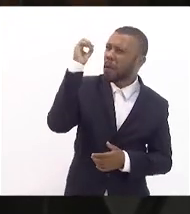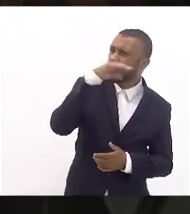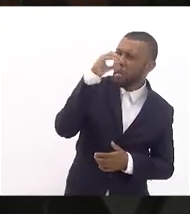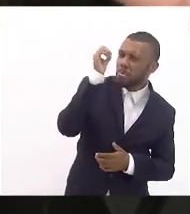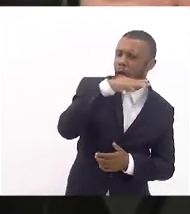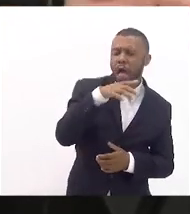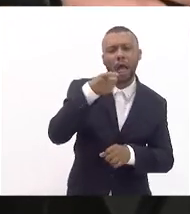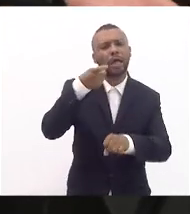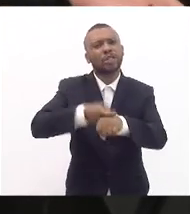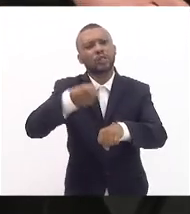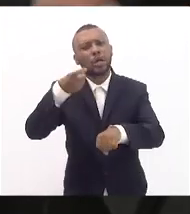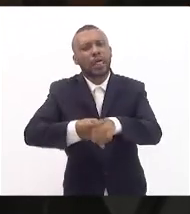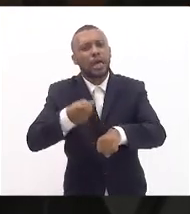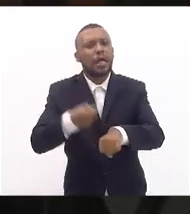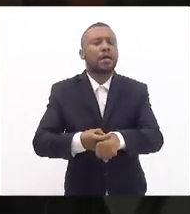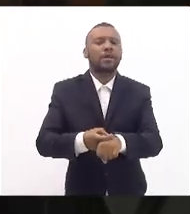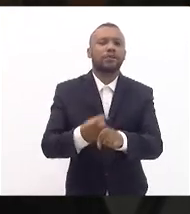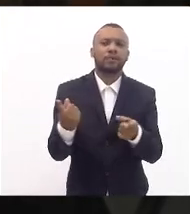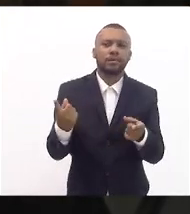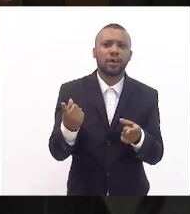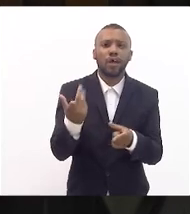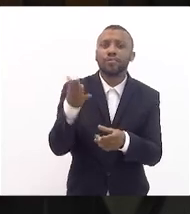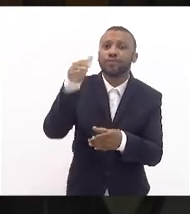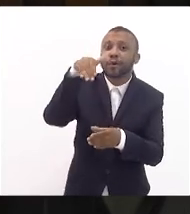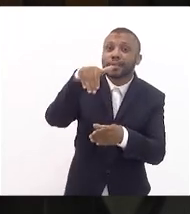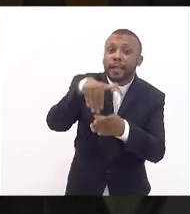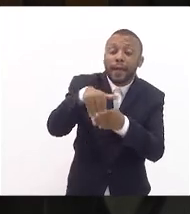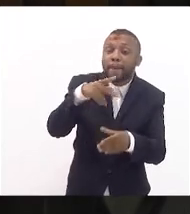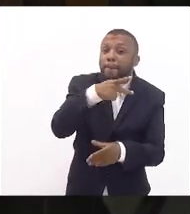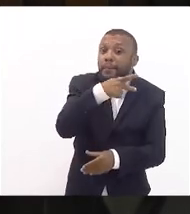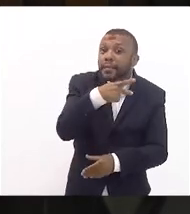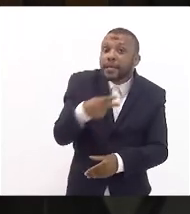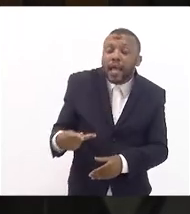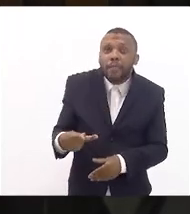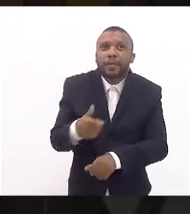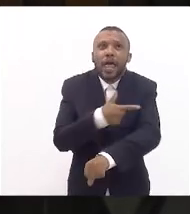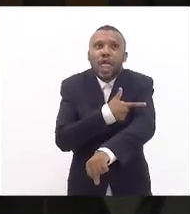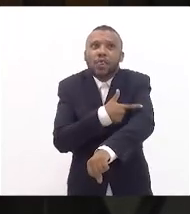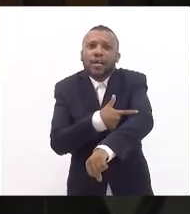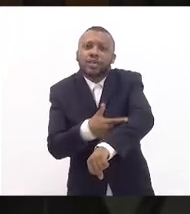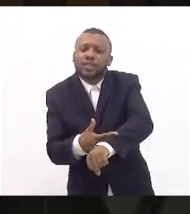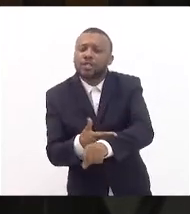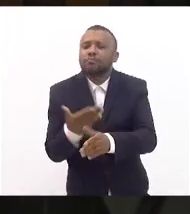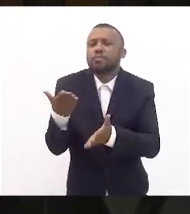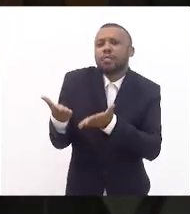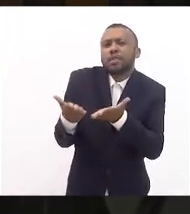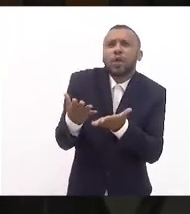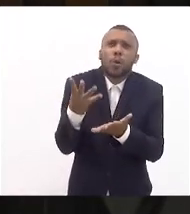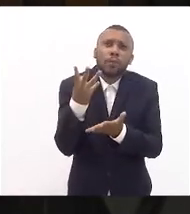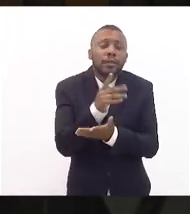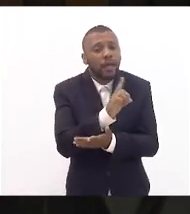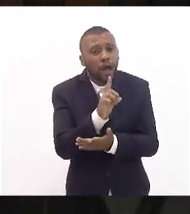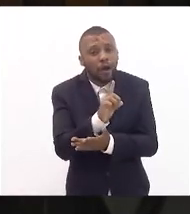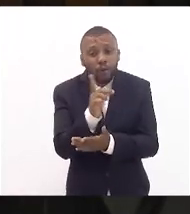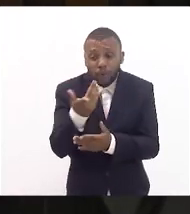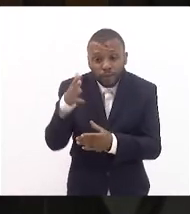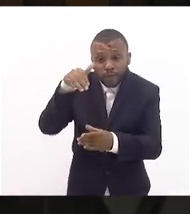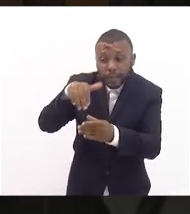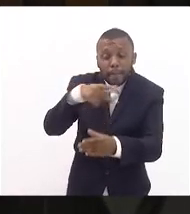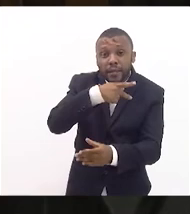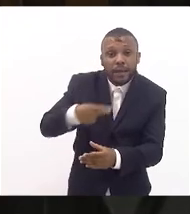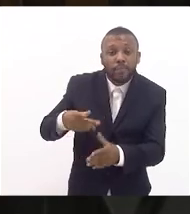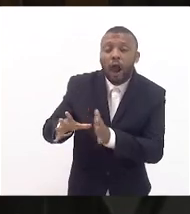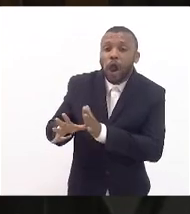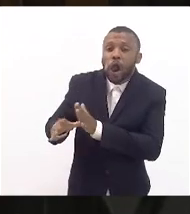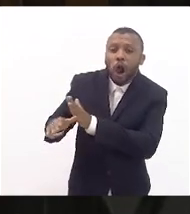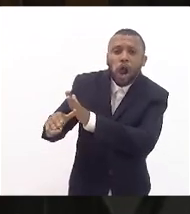Bolsonaro é ignorante. Eu não votei em presidente para ser educadinho e bonitinho, não. Eu votei no presidente para não roubar, para